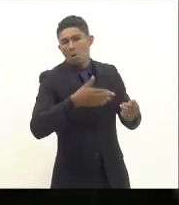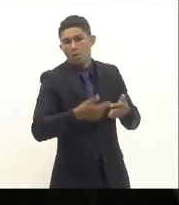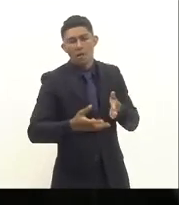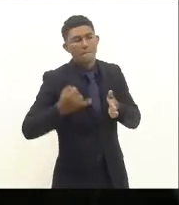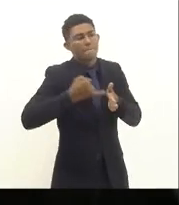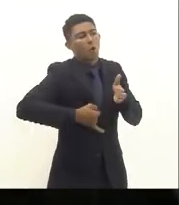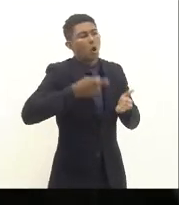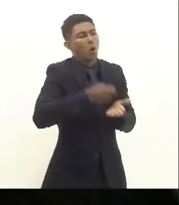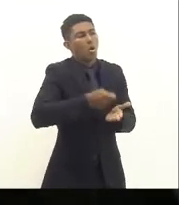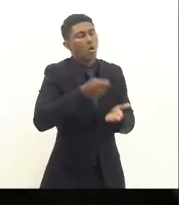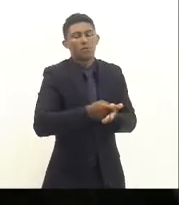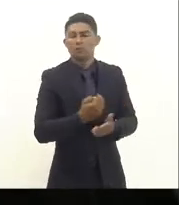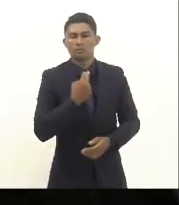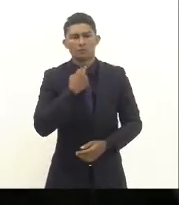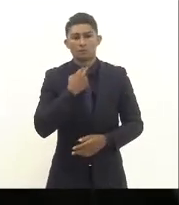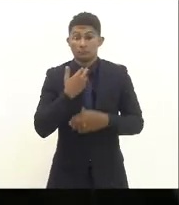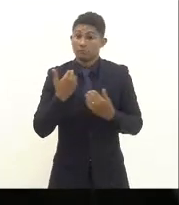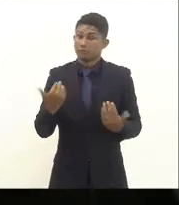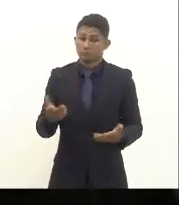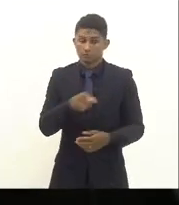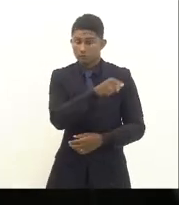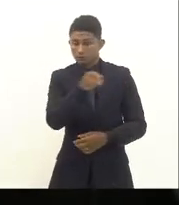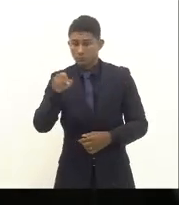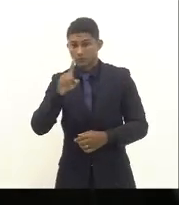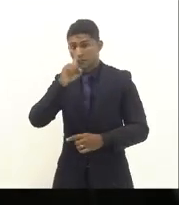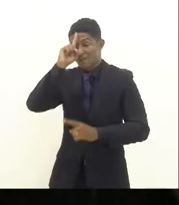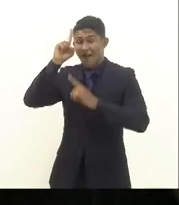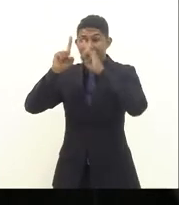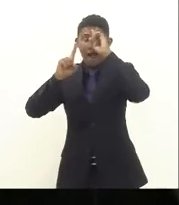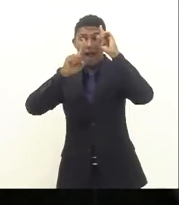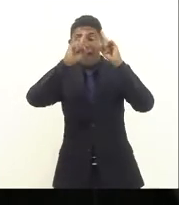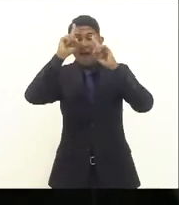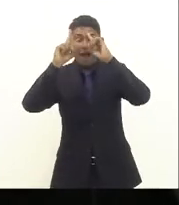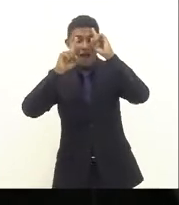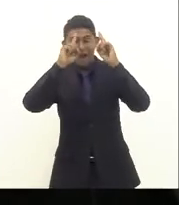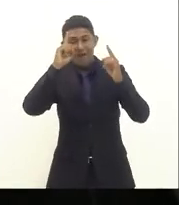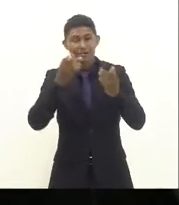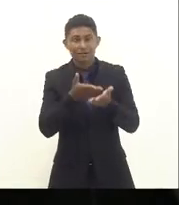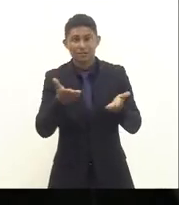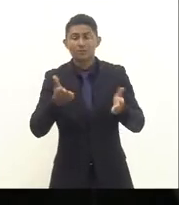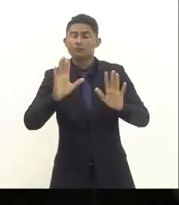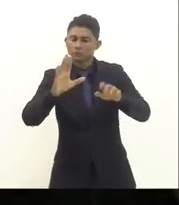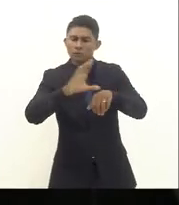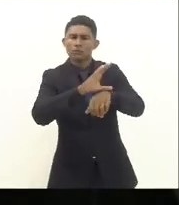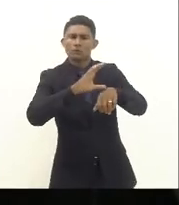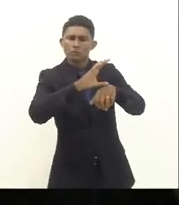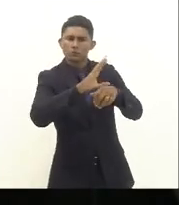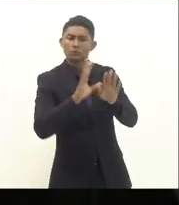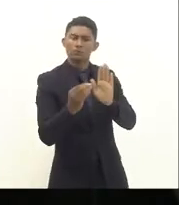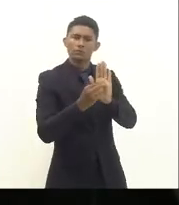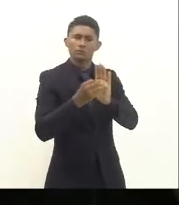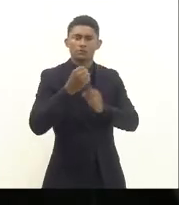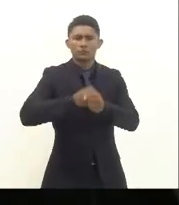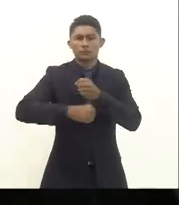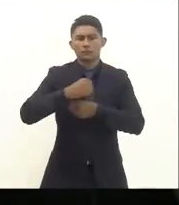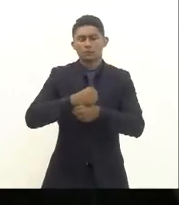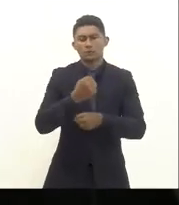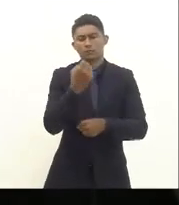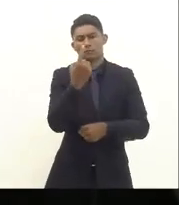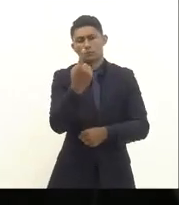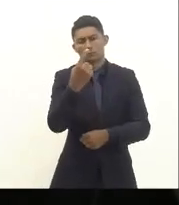tão inventaram uma série de coisas isso tá na Constituição de 1988